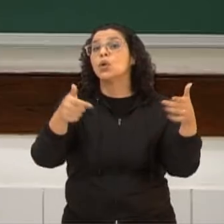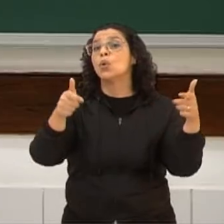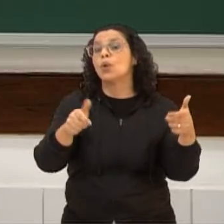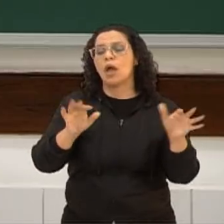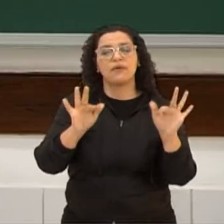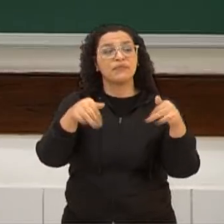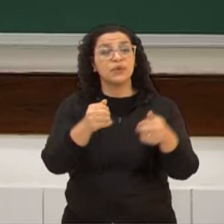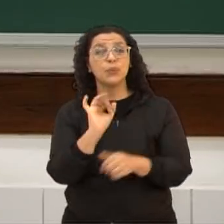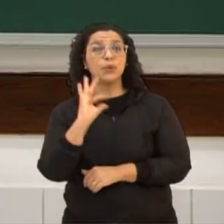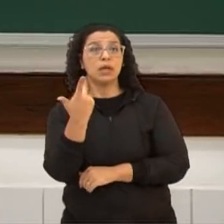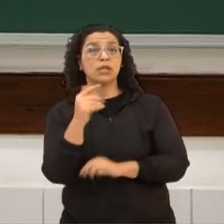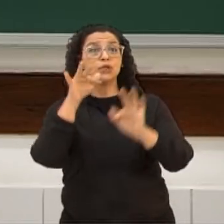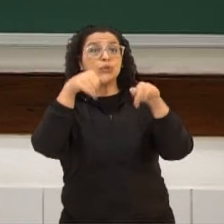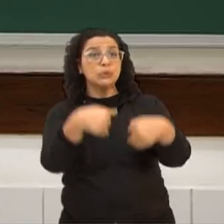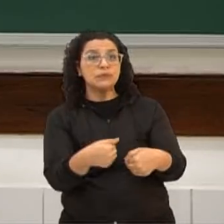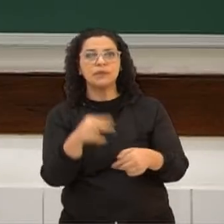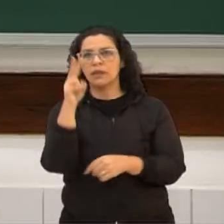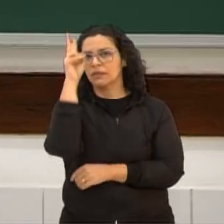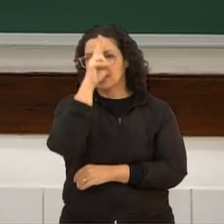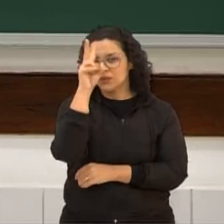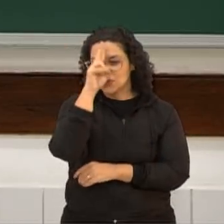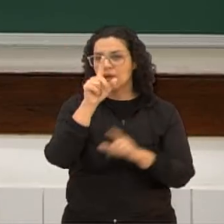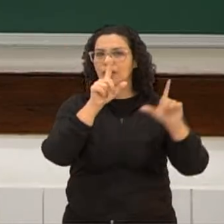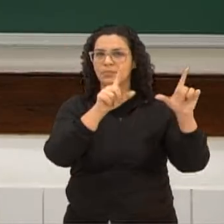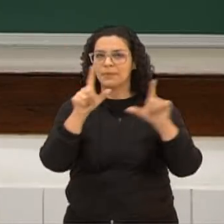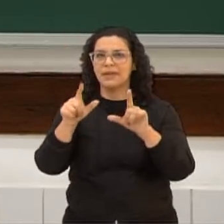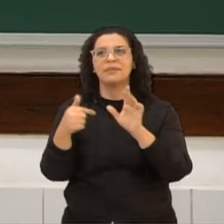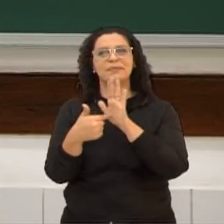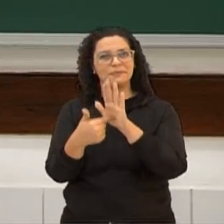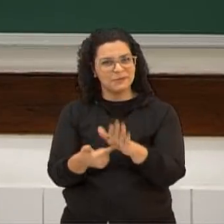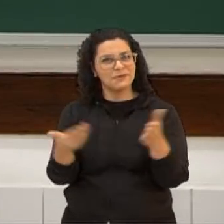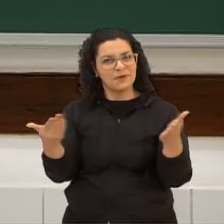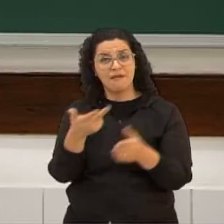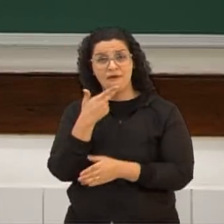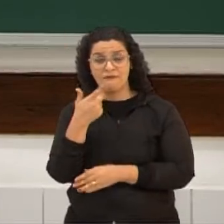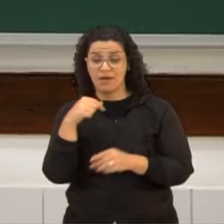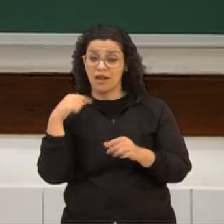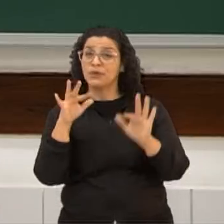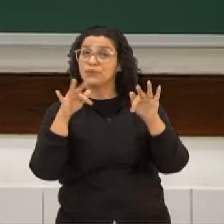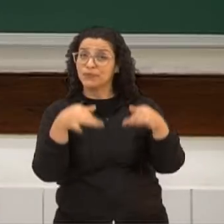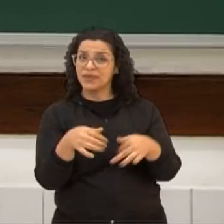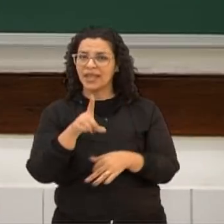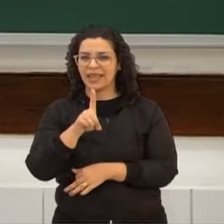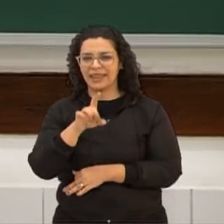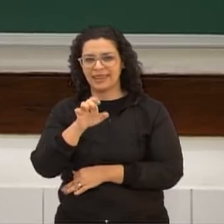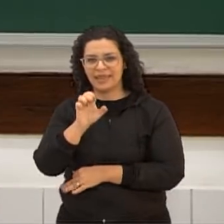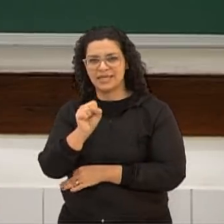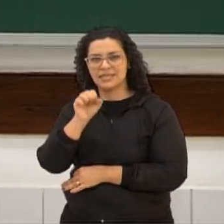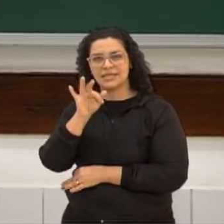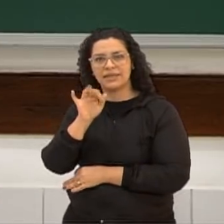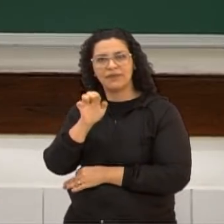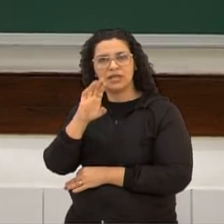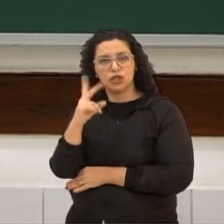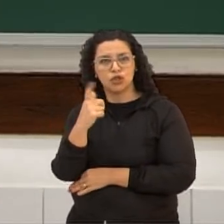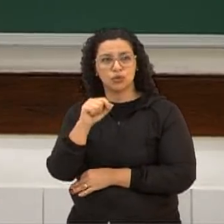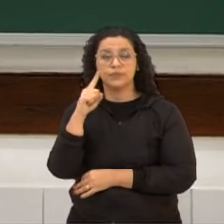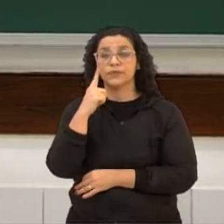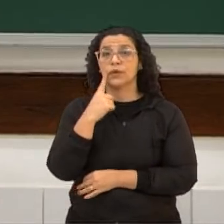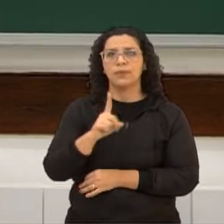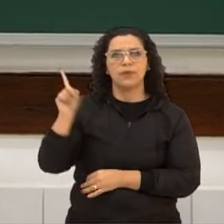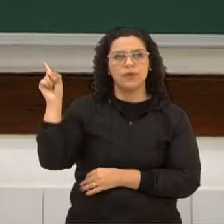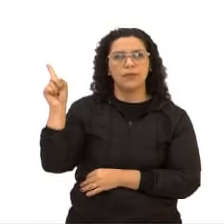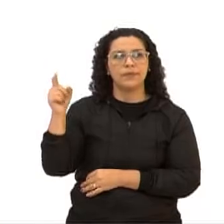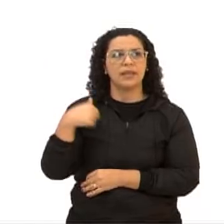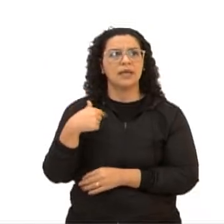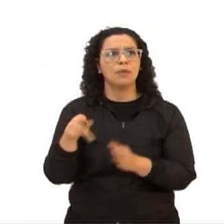finalização. O que vai acontecer na história final, como a tirinha da Mafalda. No final, ela deu desfecho, tá? Então, é muito interessante